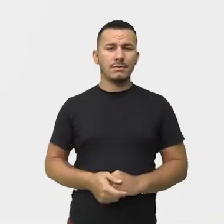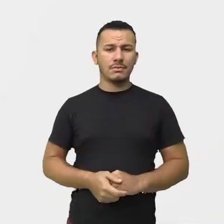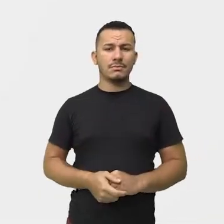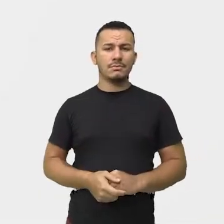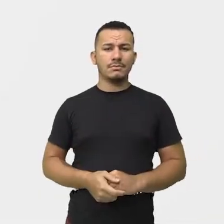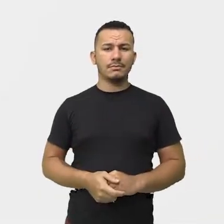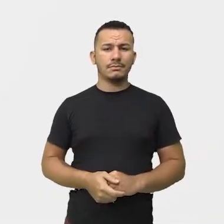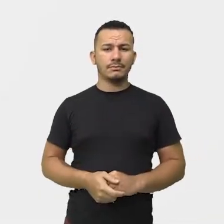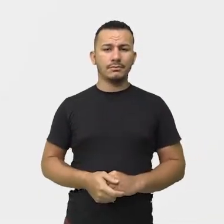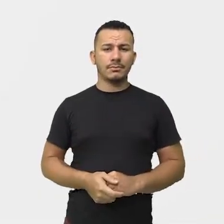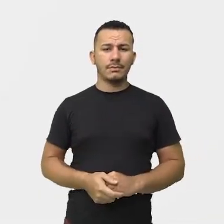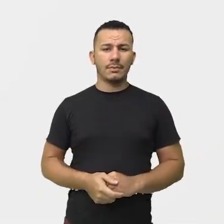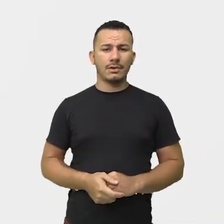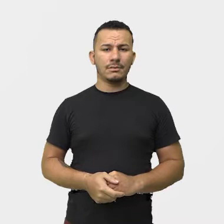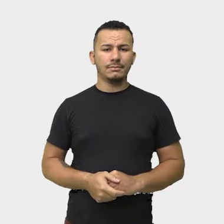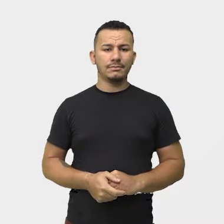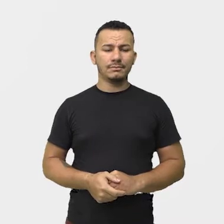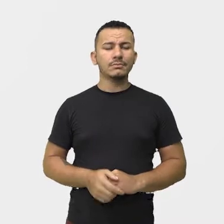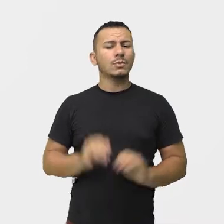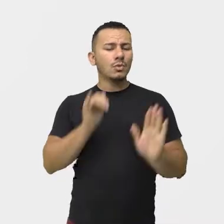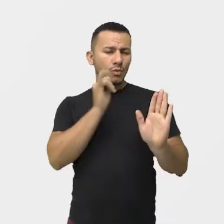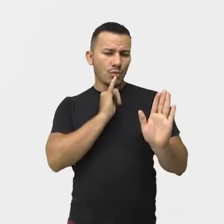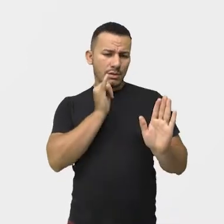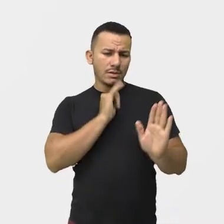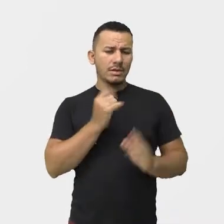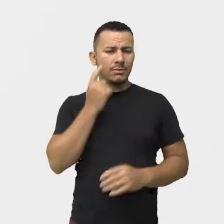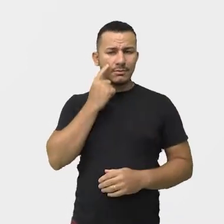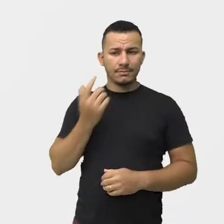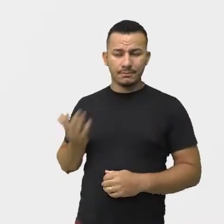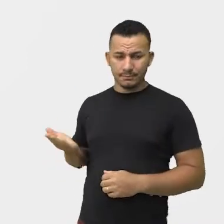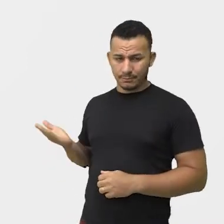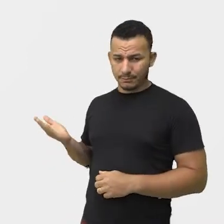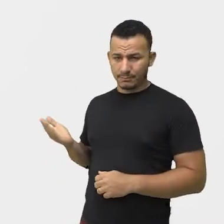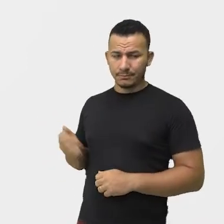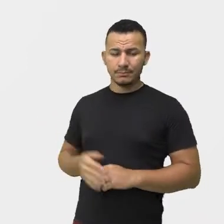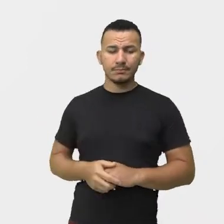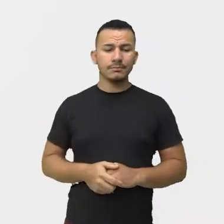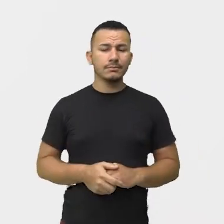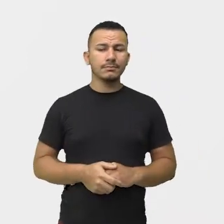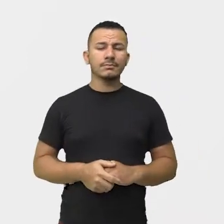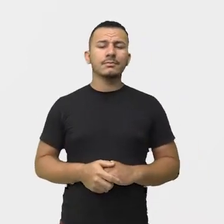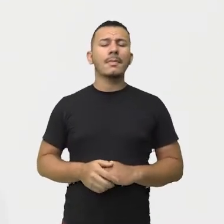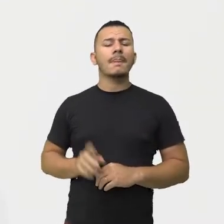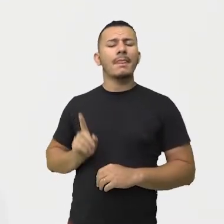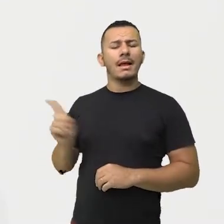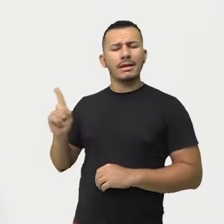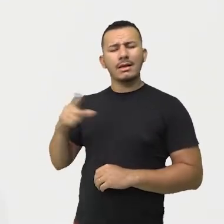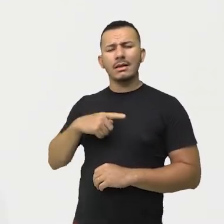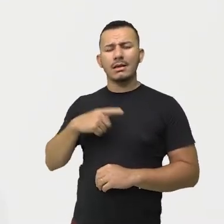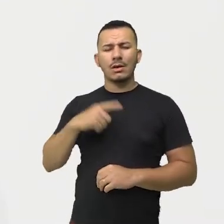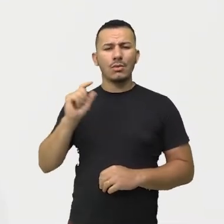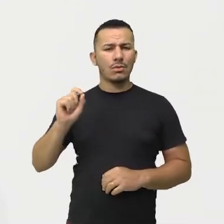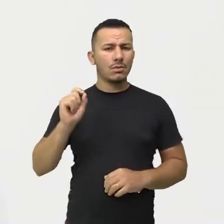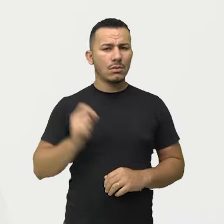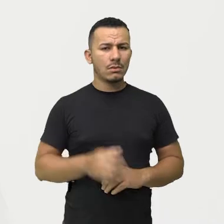vem comigo. Então vamos ver esse exemplo aqui. Olha. Nesse exemplo, o que é que nós temos? Ó? Nós